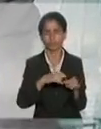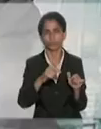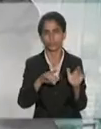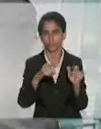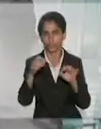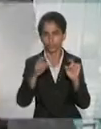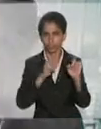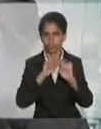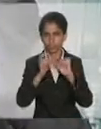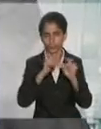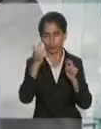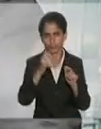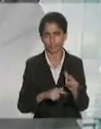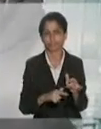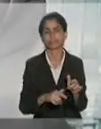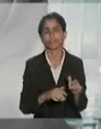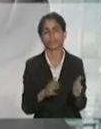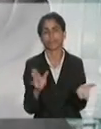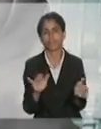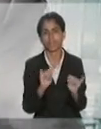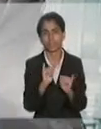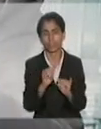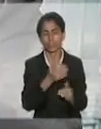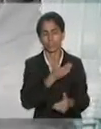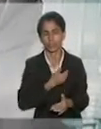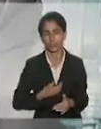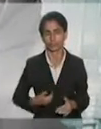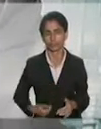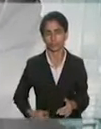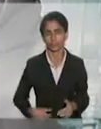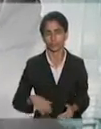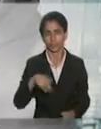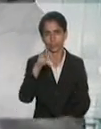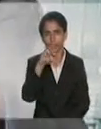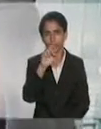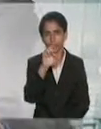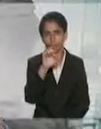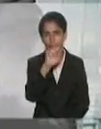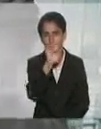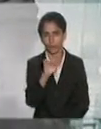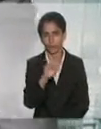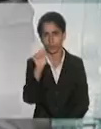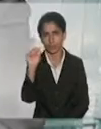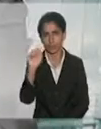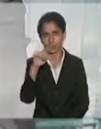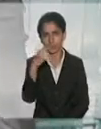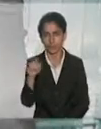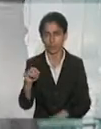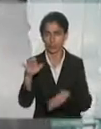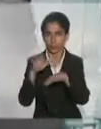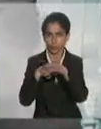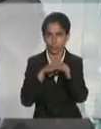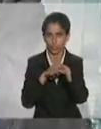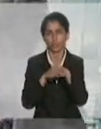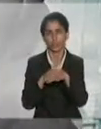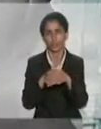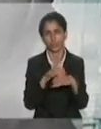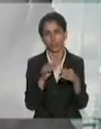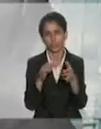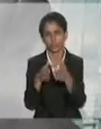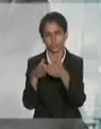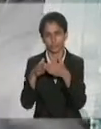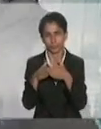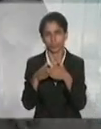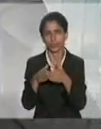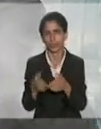mais, quando o governador Pezão adoeceu e assumiu o governador